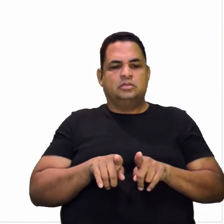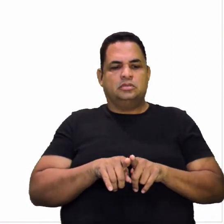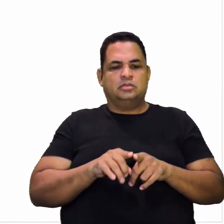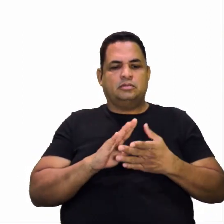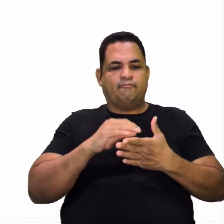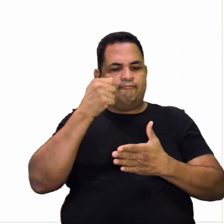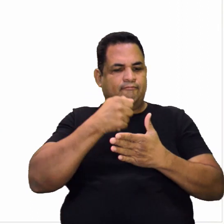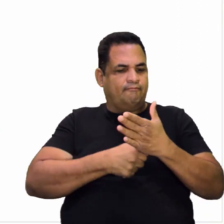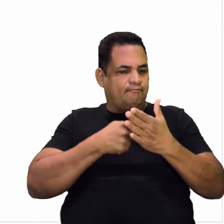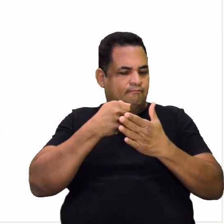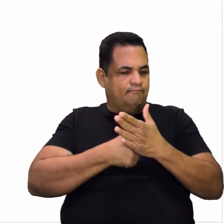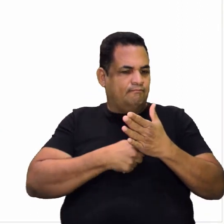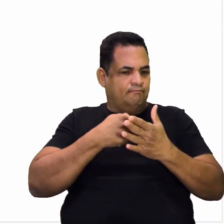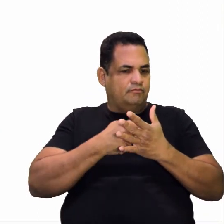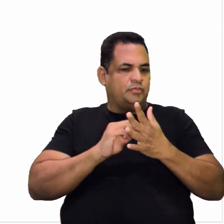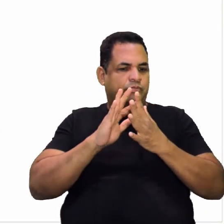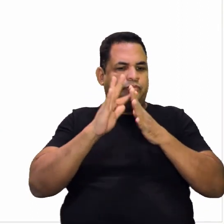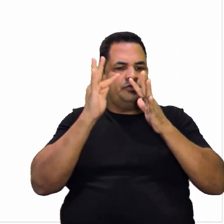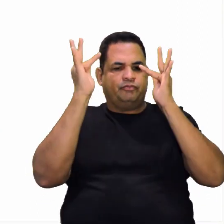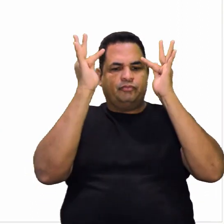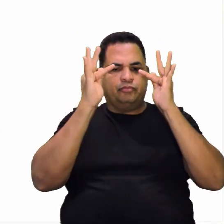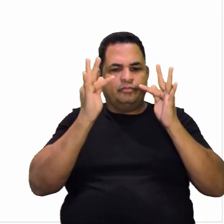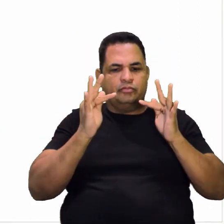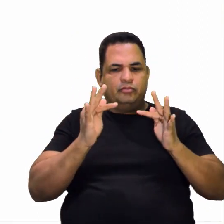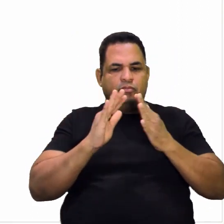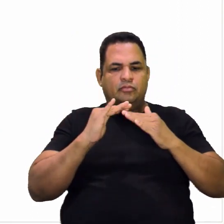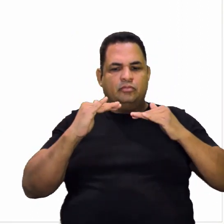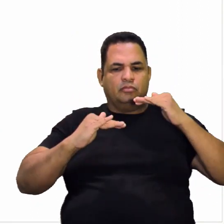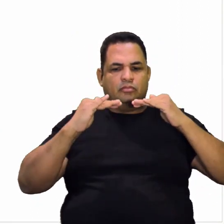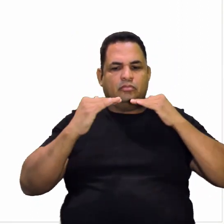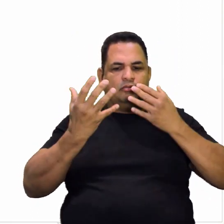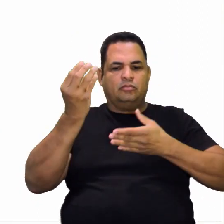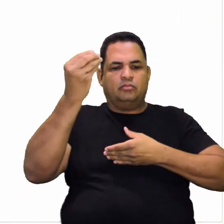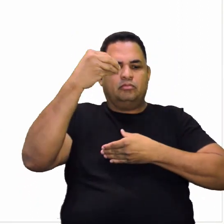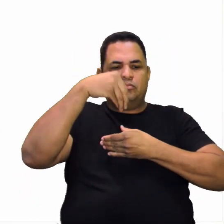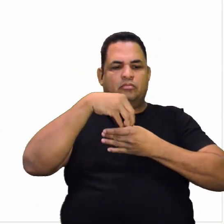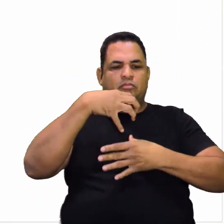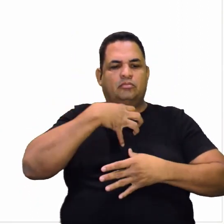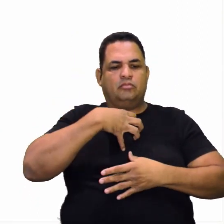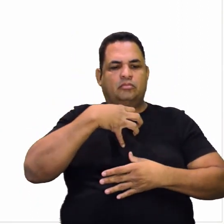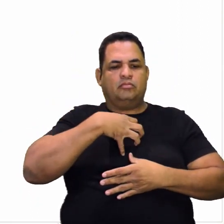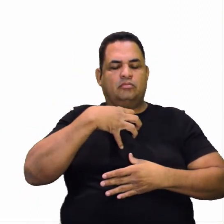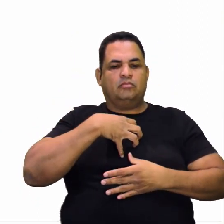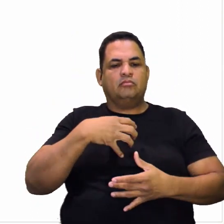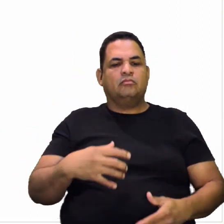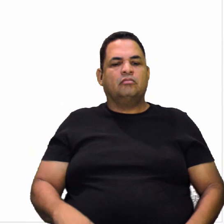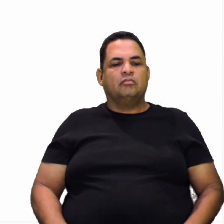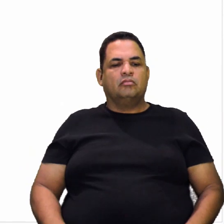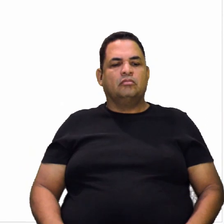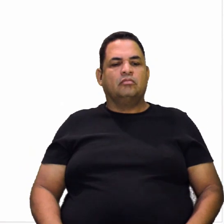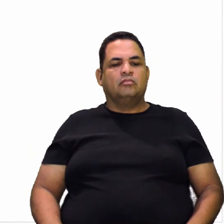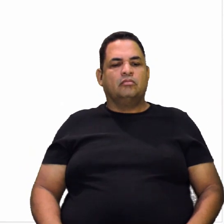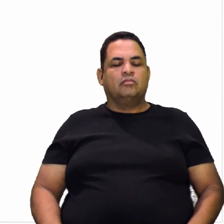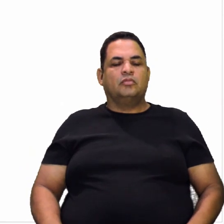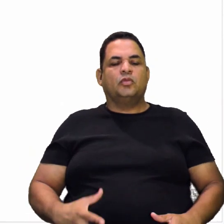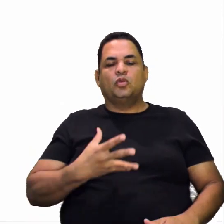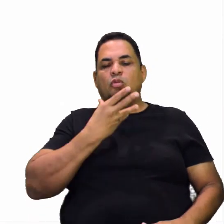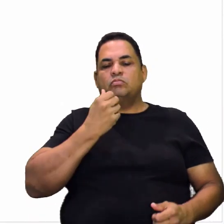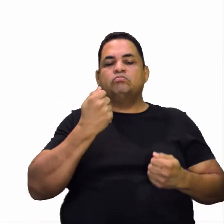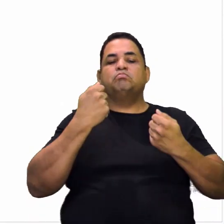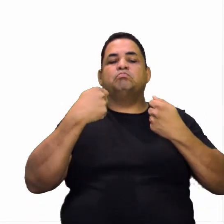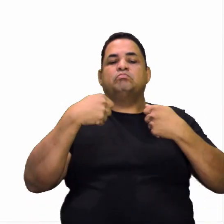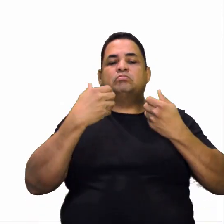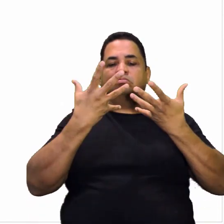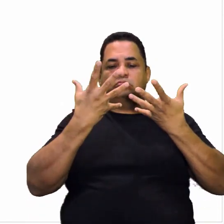defendiam a felicidade como equilíbrio interior. O homem deveria aceitar